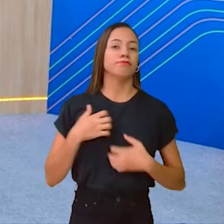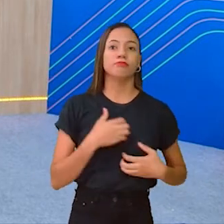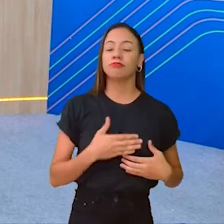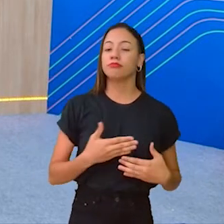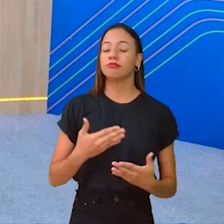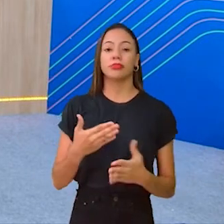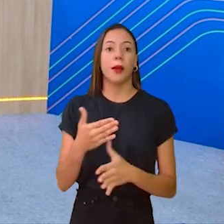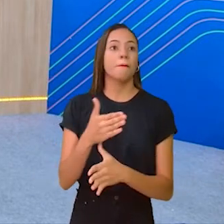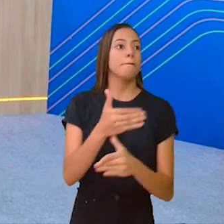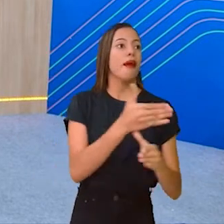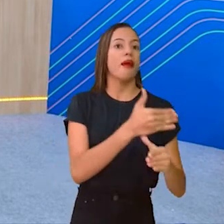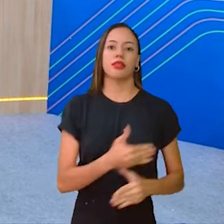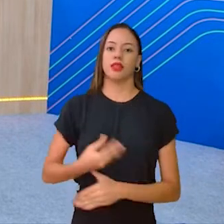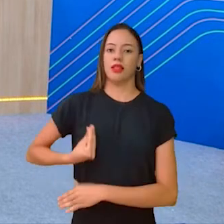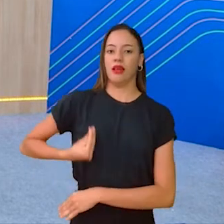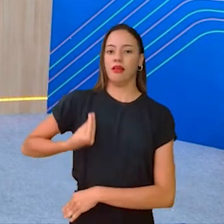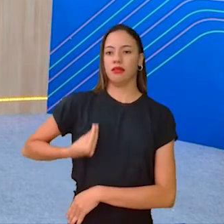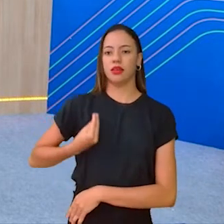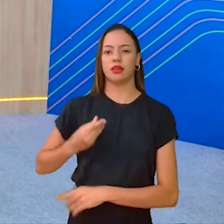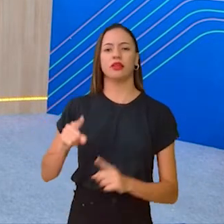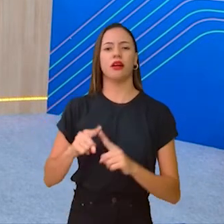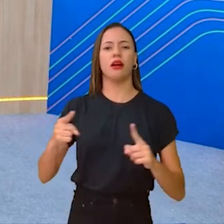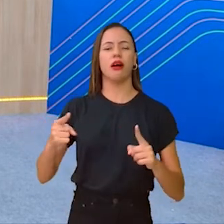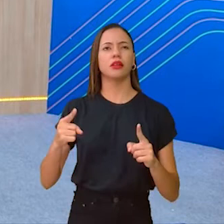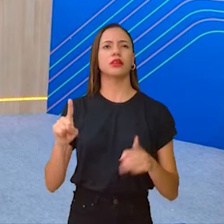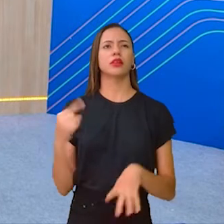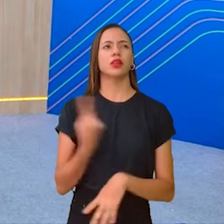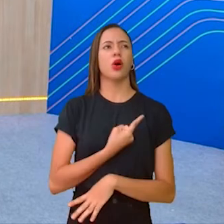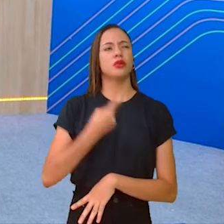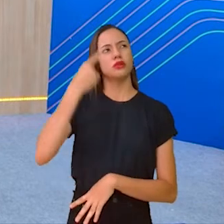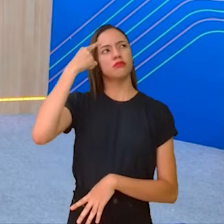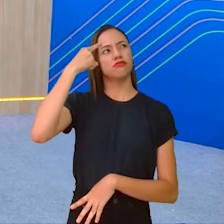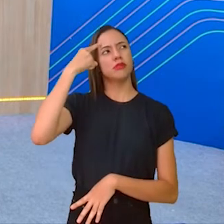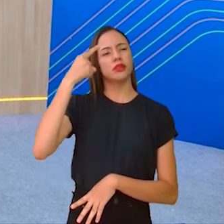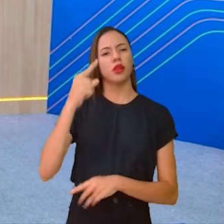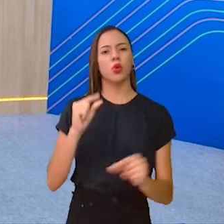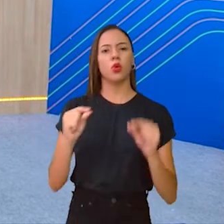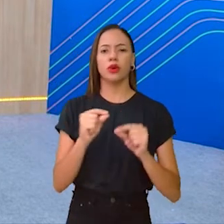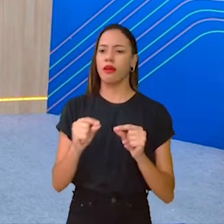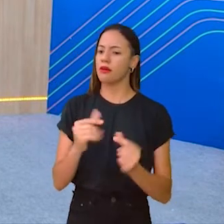essa clareza de que a gente sempre está recomeçando, de que